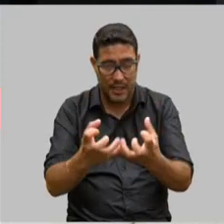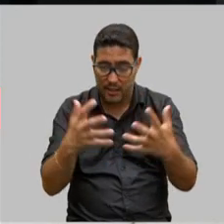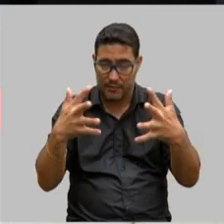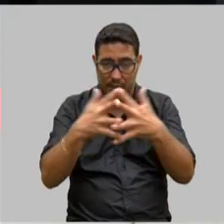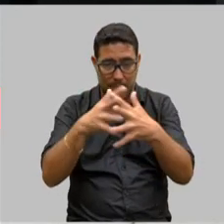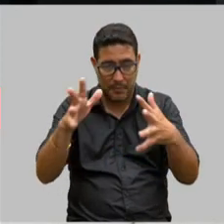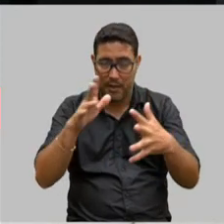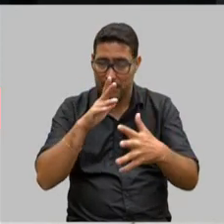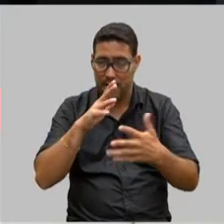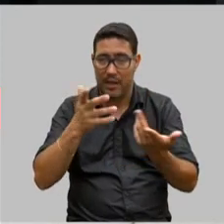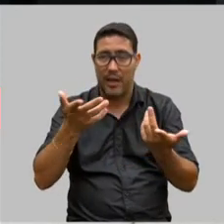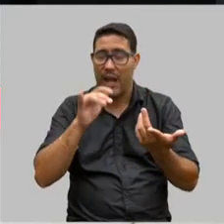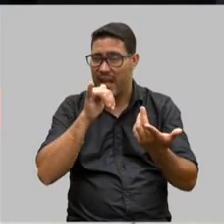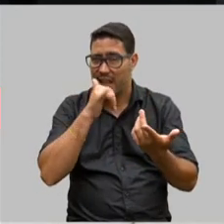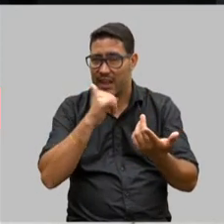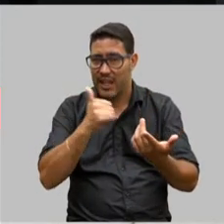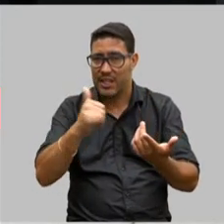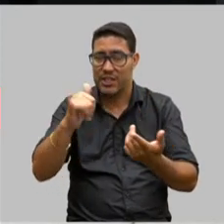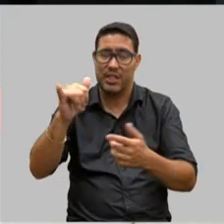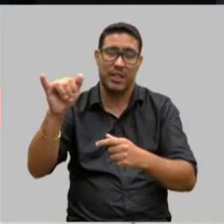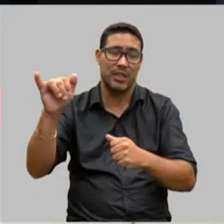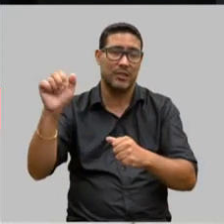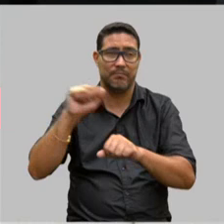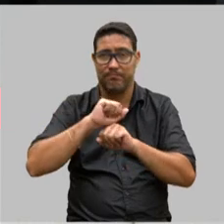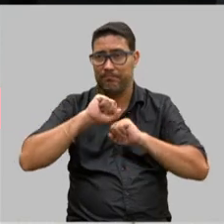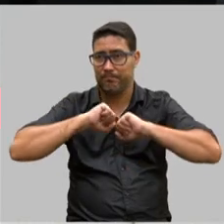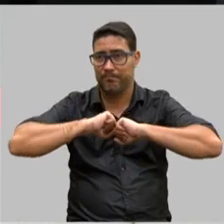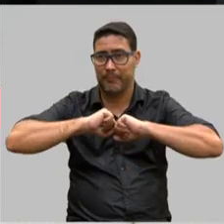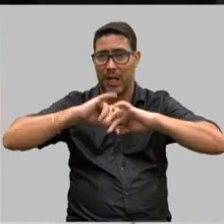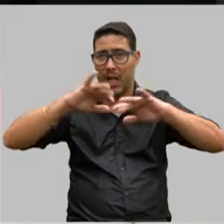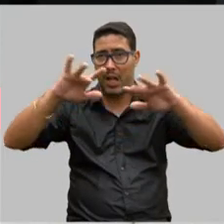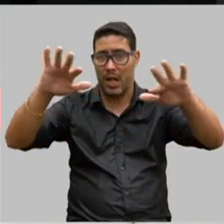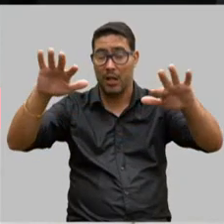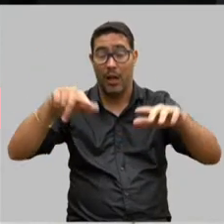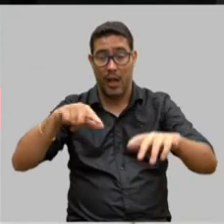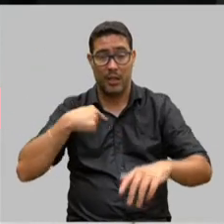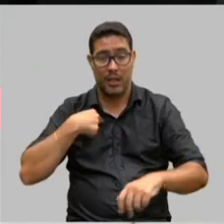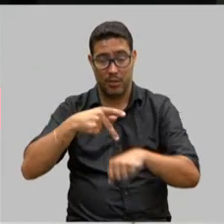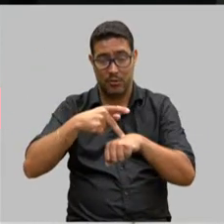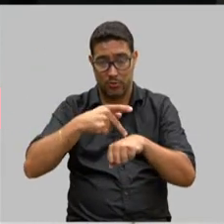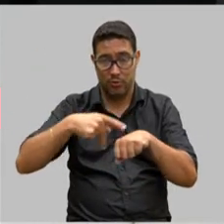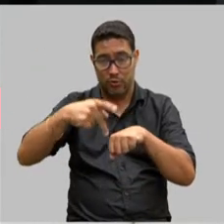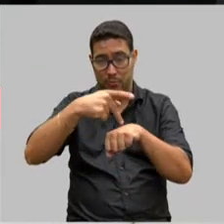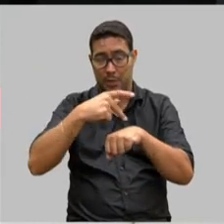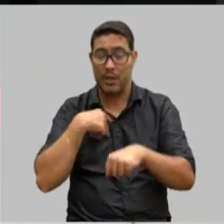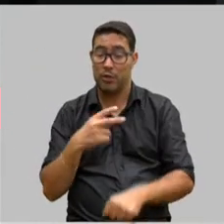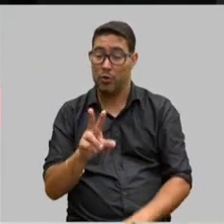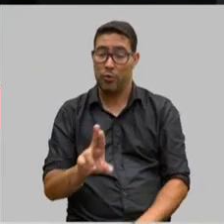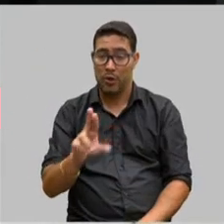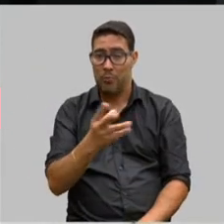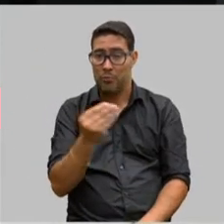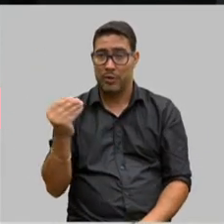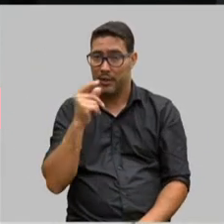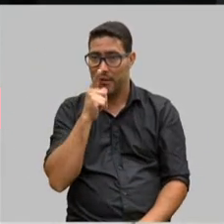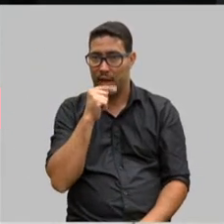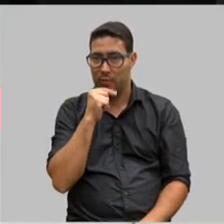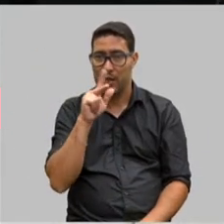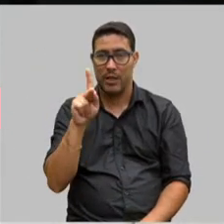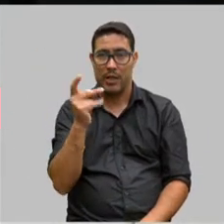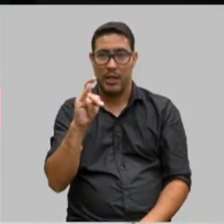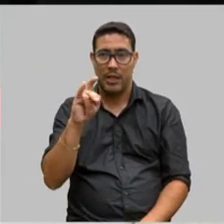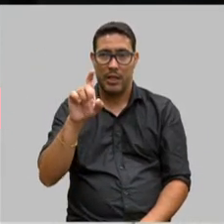Nosso país depende muito da geração associada à água, à energia hidrelétrica,